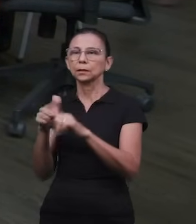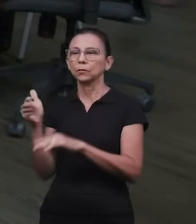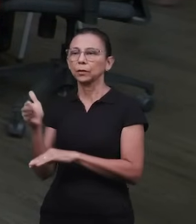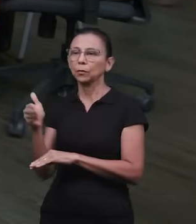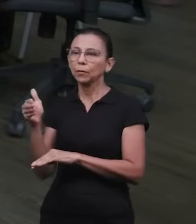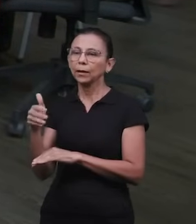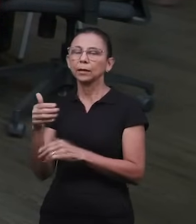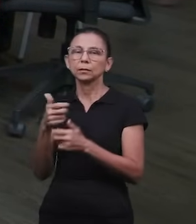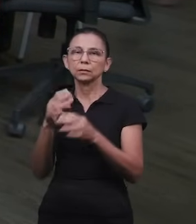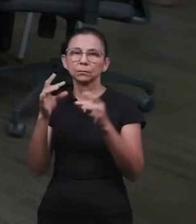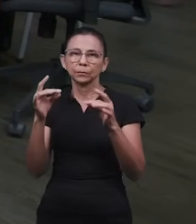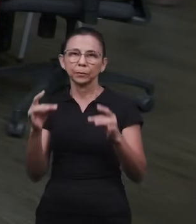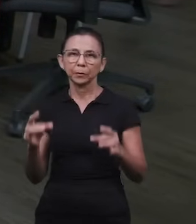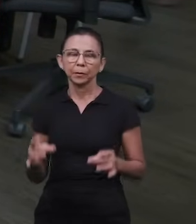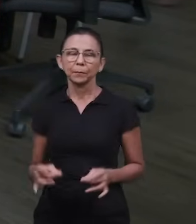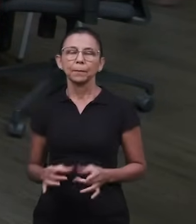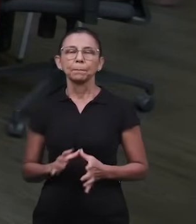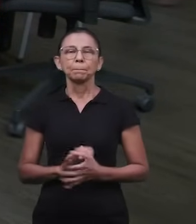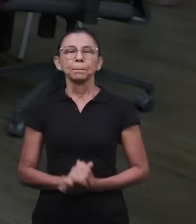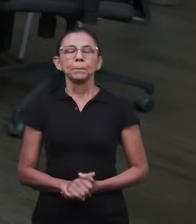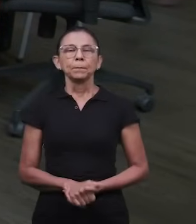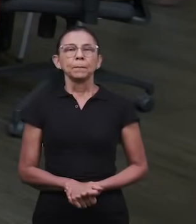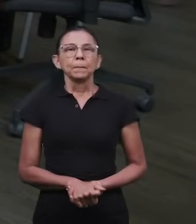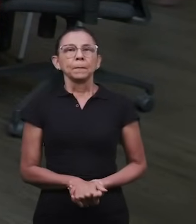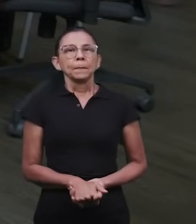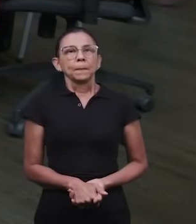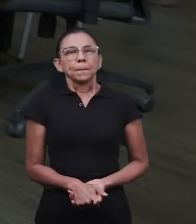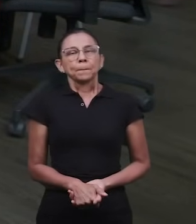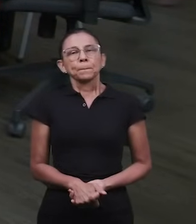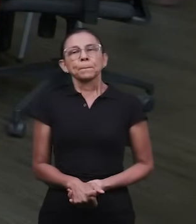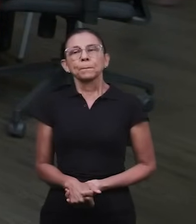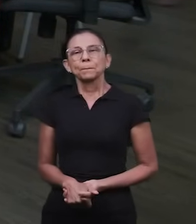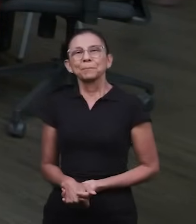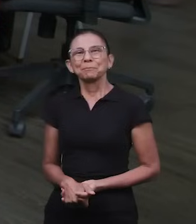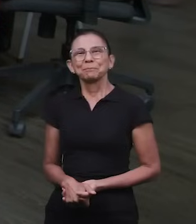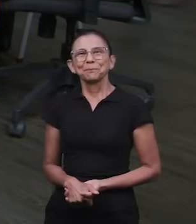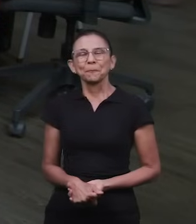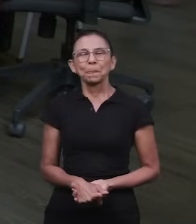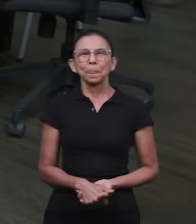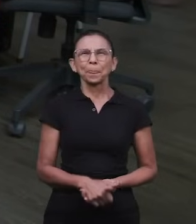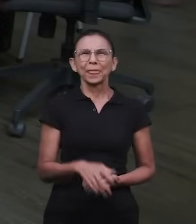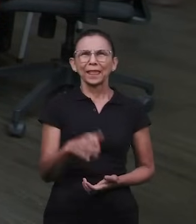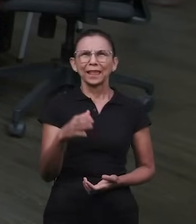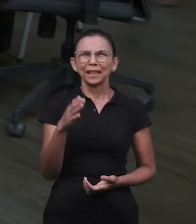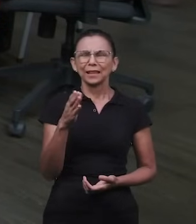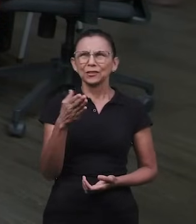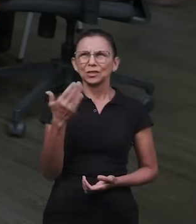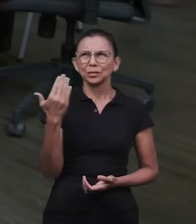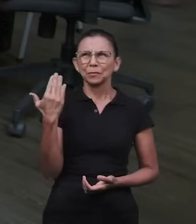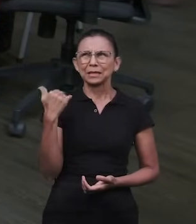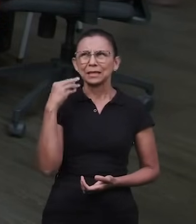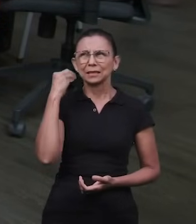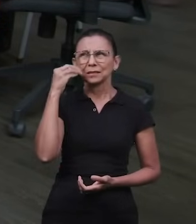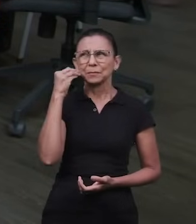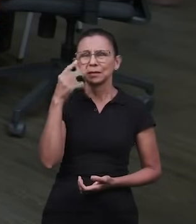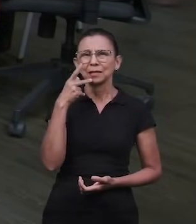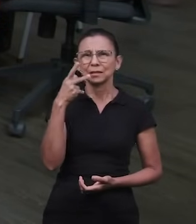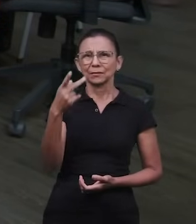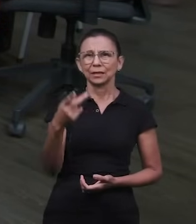coisas que o jovem ele é habilidoso, ele sabe isso. Eu já contei uma experiência aqui uma vez, mas deve ter muito tempo e não foi nesse programa aqui